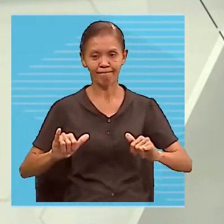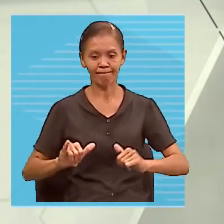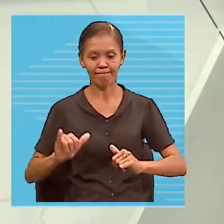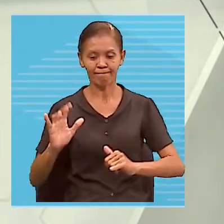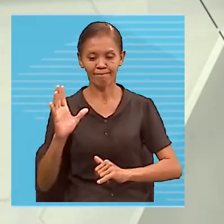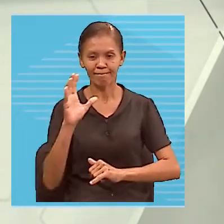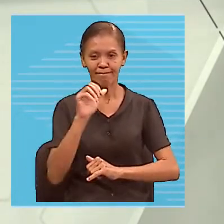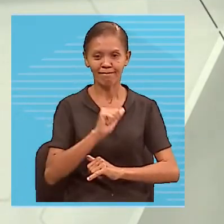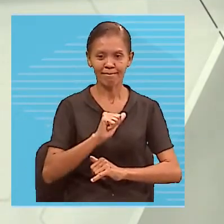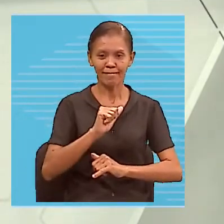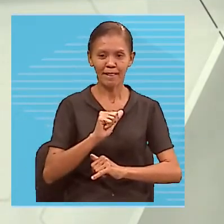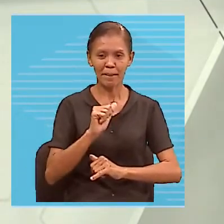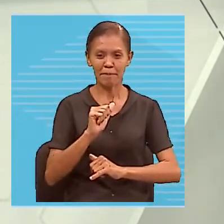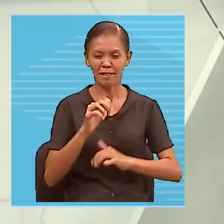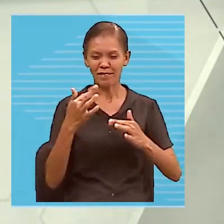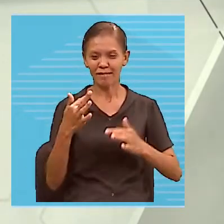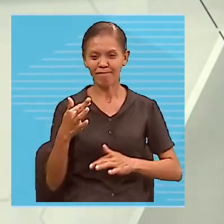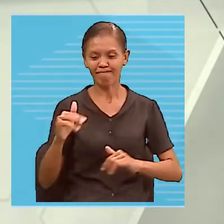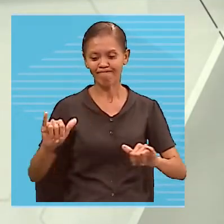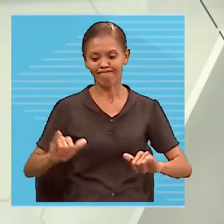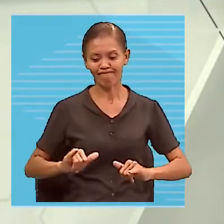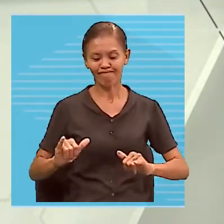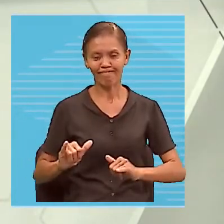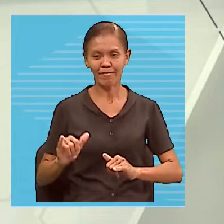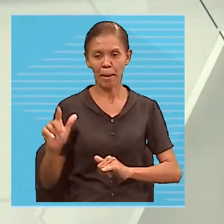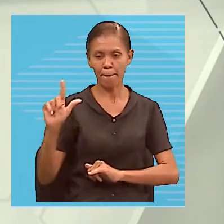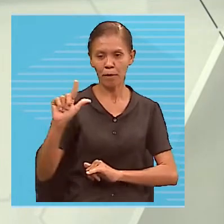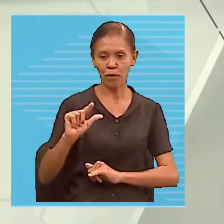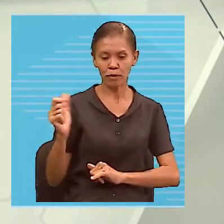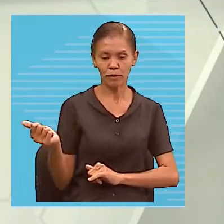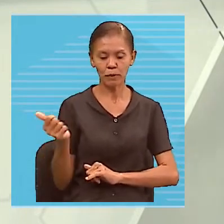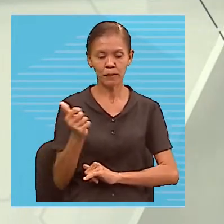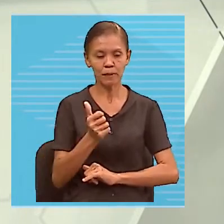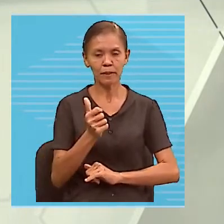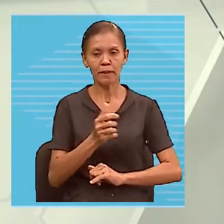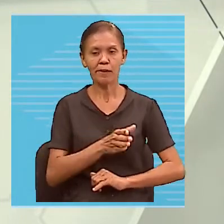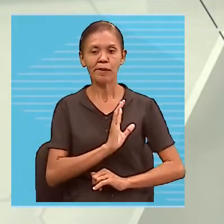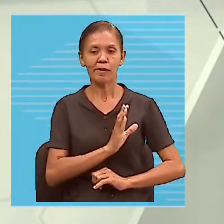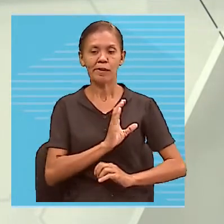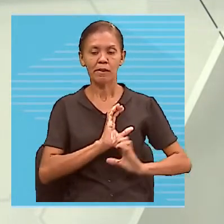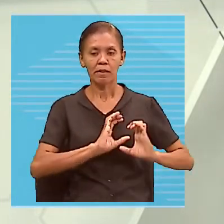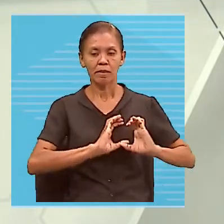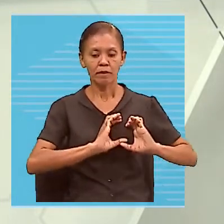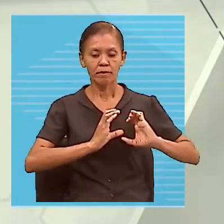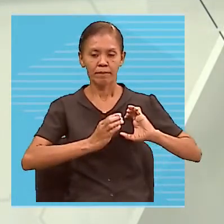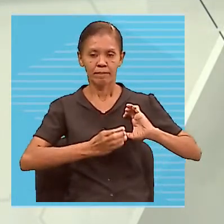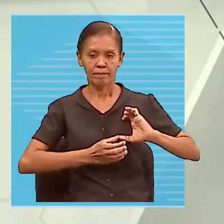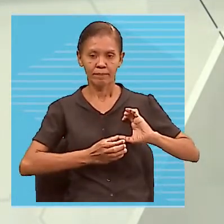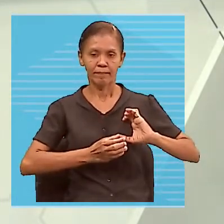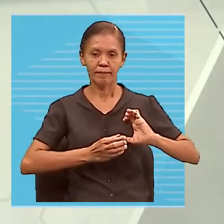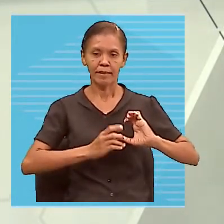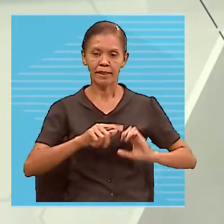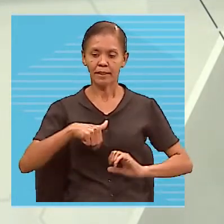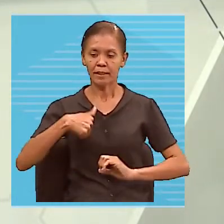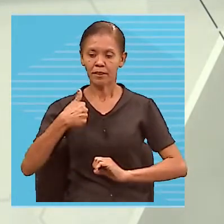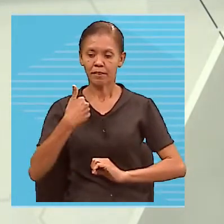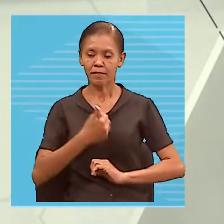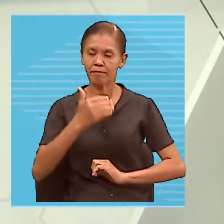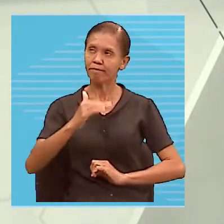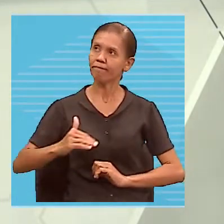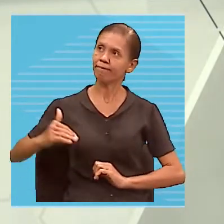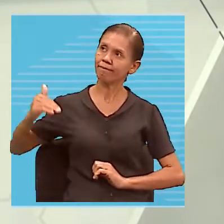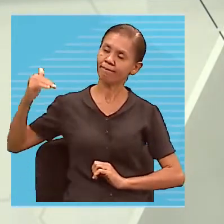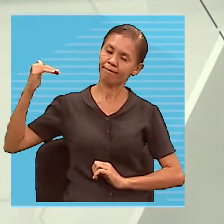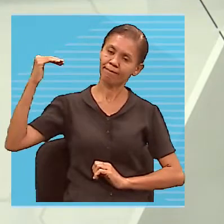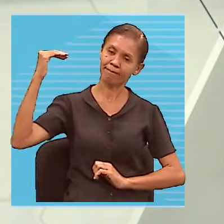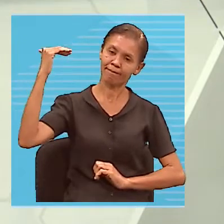ralado dói bem menos que um coração partido. É que a